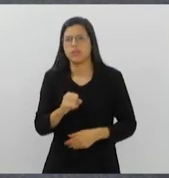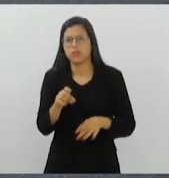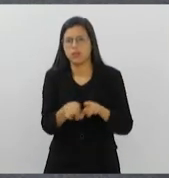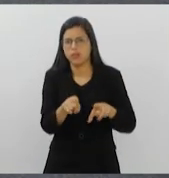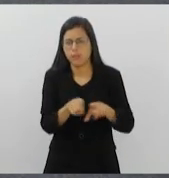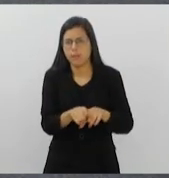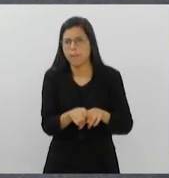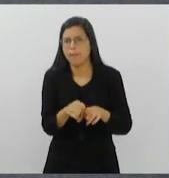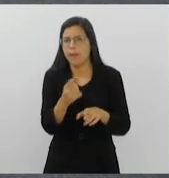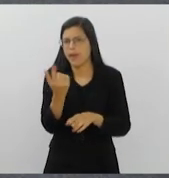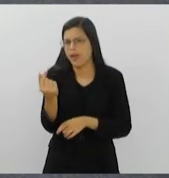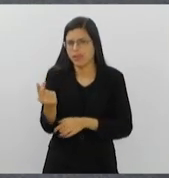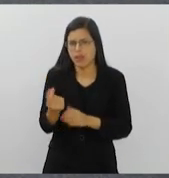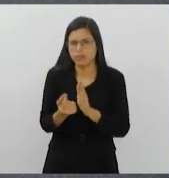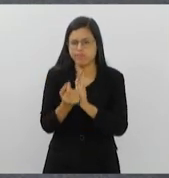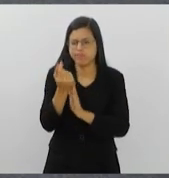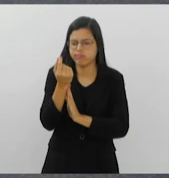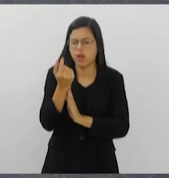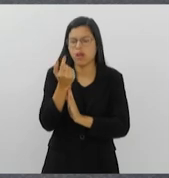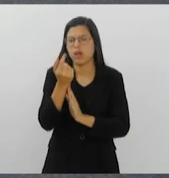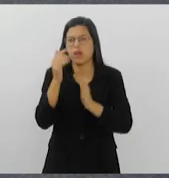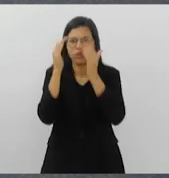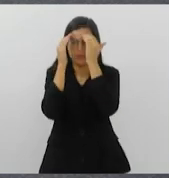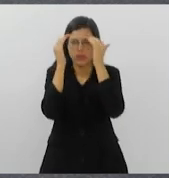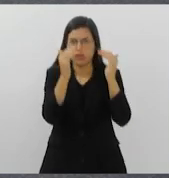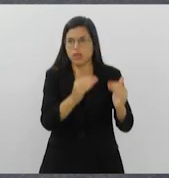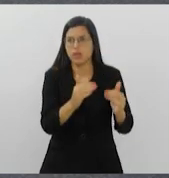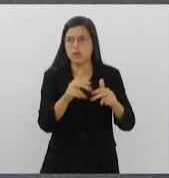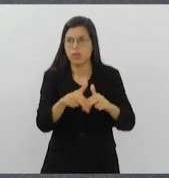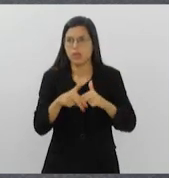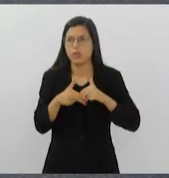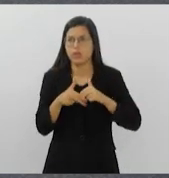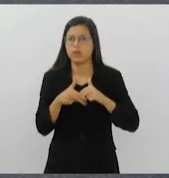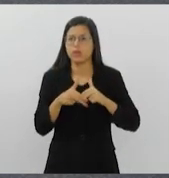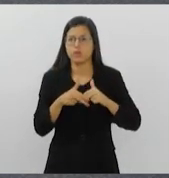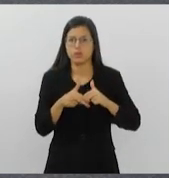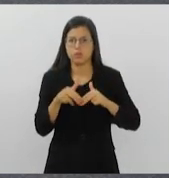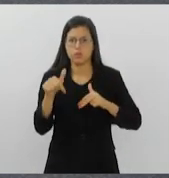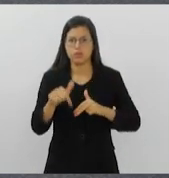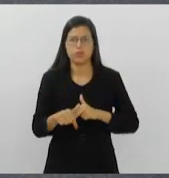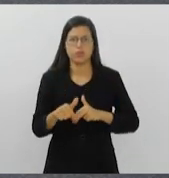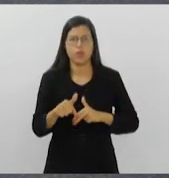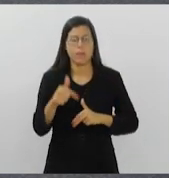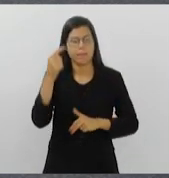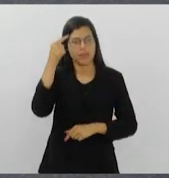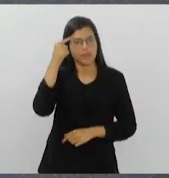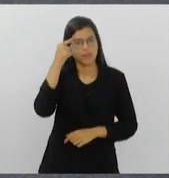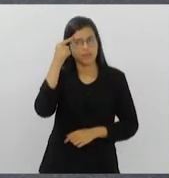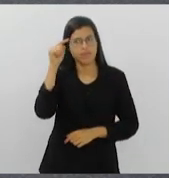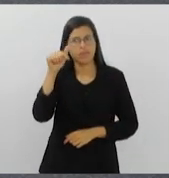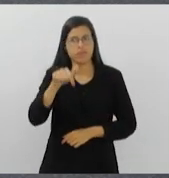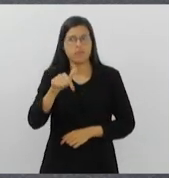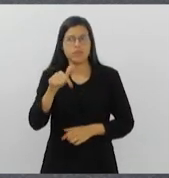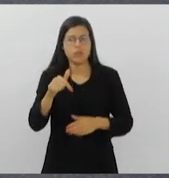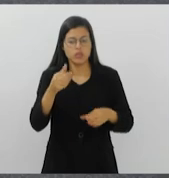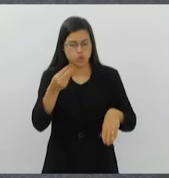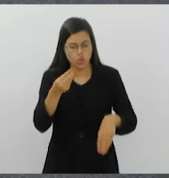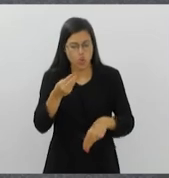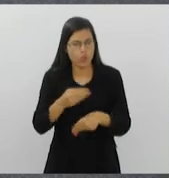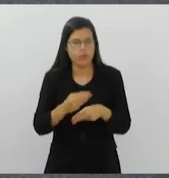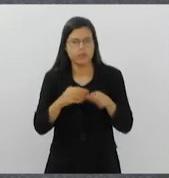está sendo respeitada. Então, é sobre essa custódia e sobre a égide desse pensamento de colaboração, de